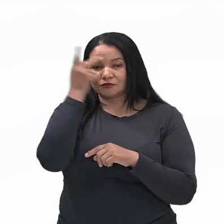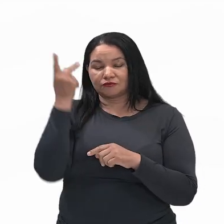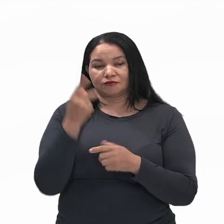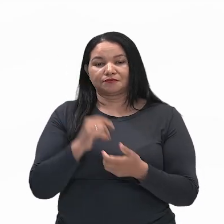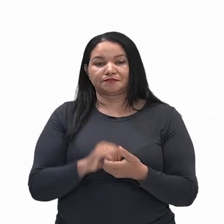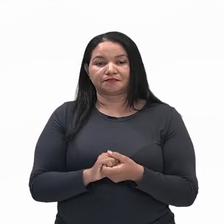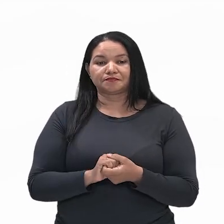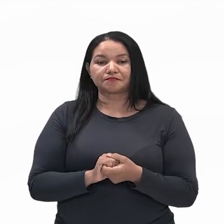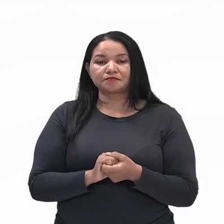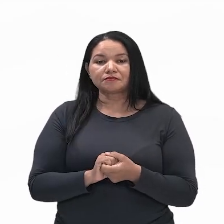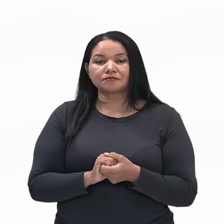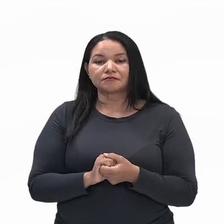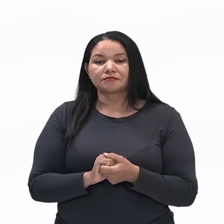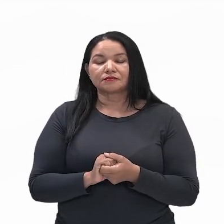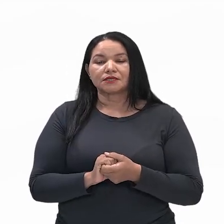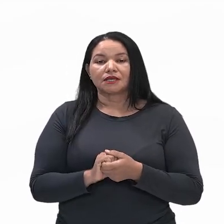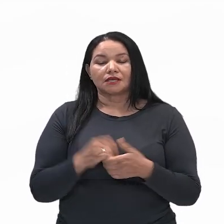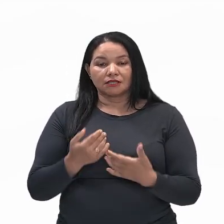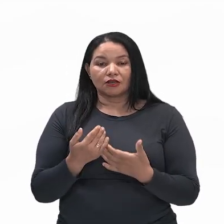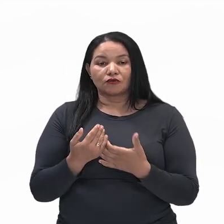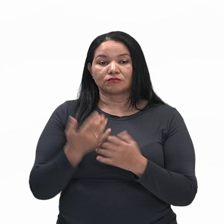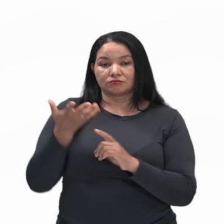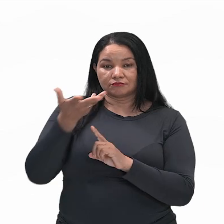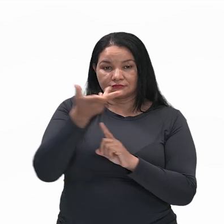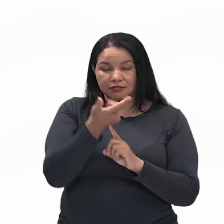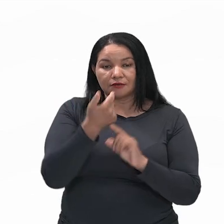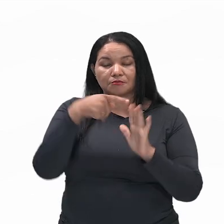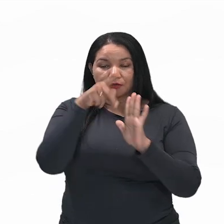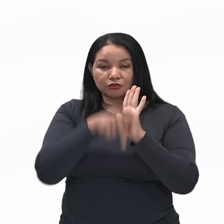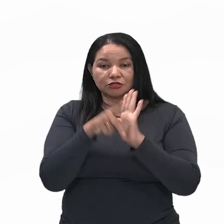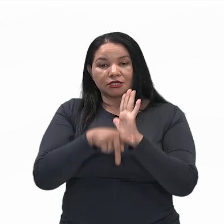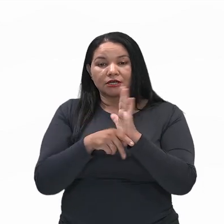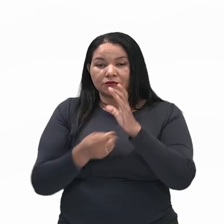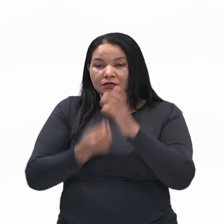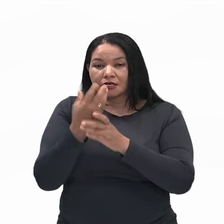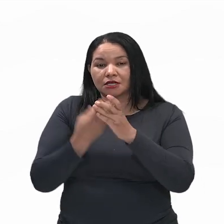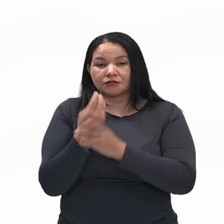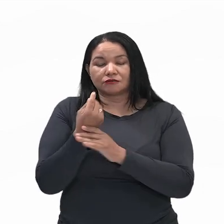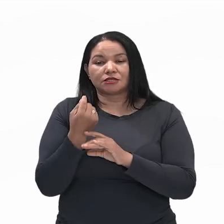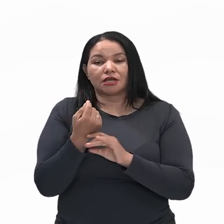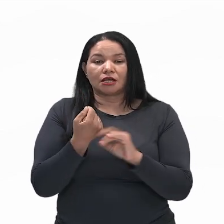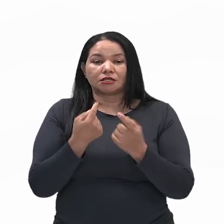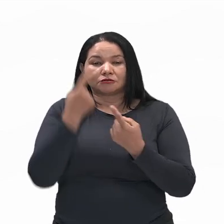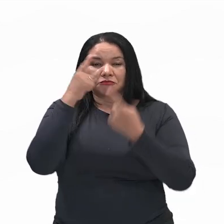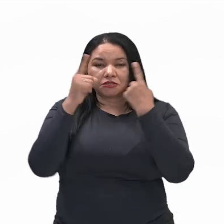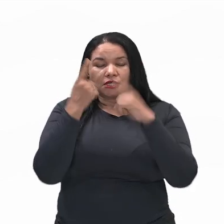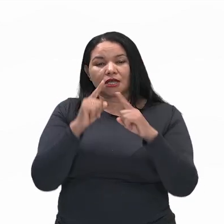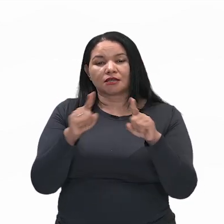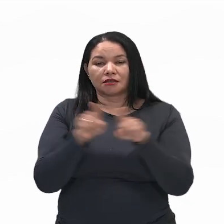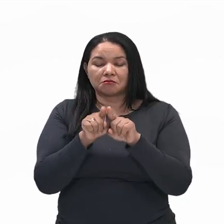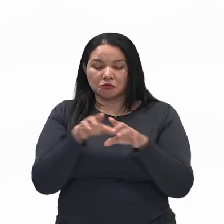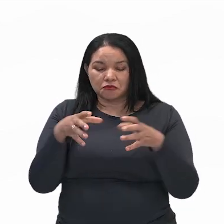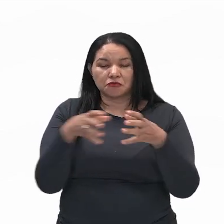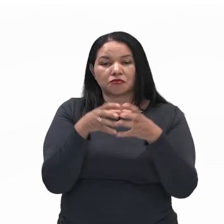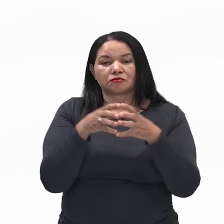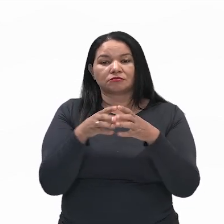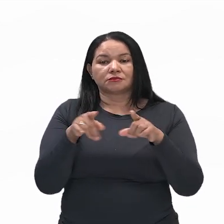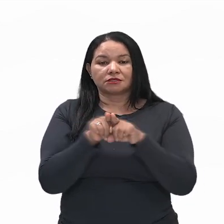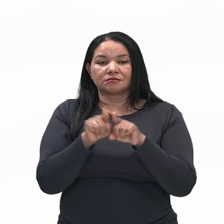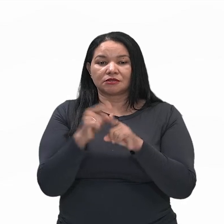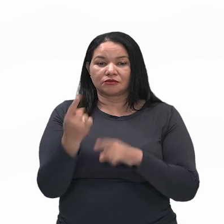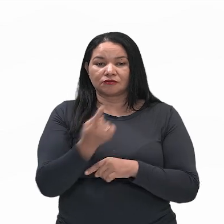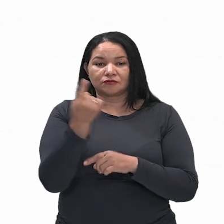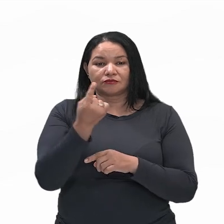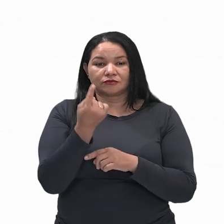esse tipo de projeto destaca a criatividade coletiva e improvisação, resultando em um único e muitas